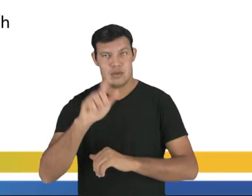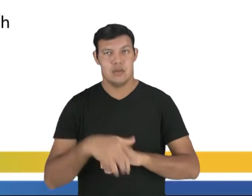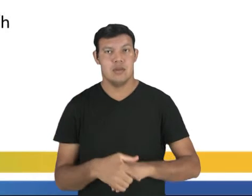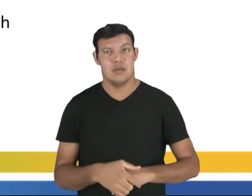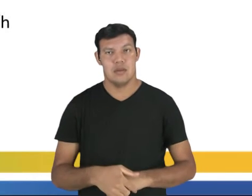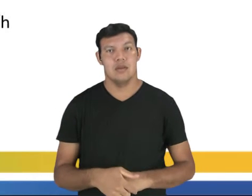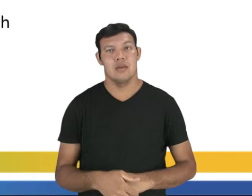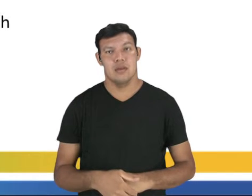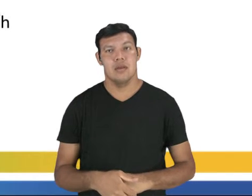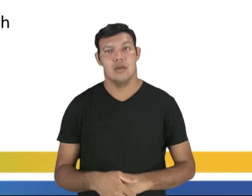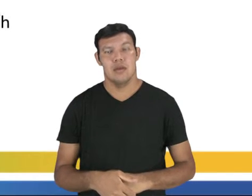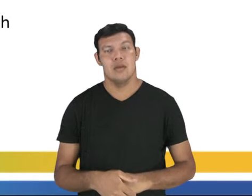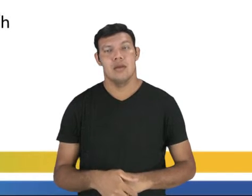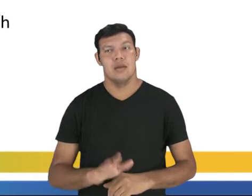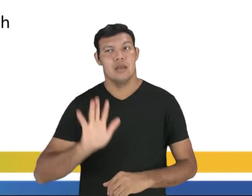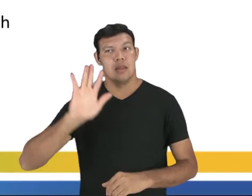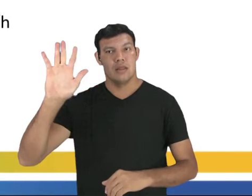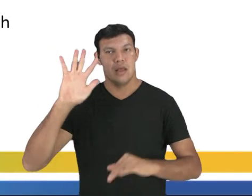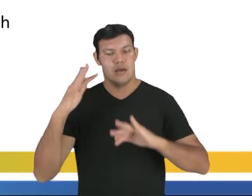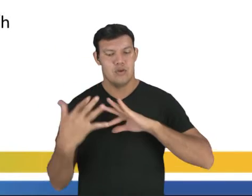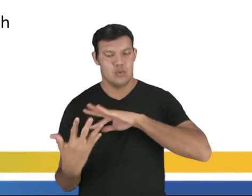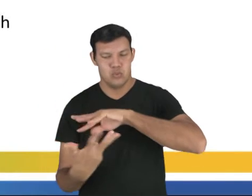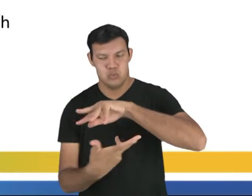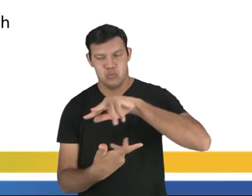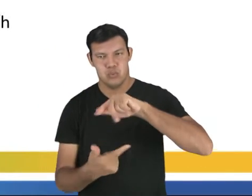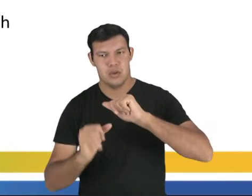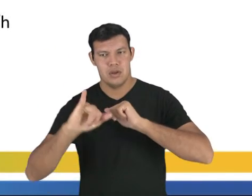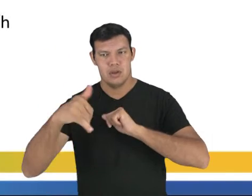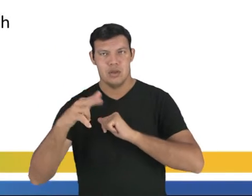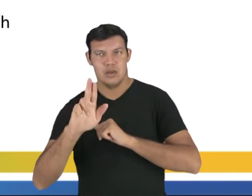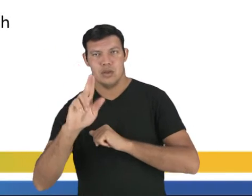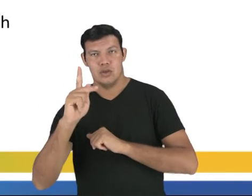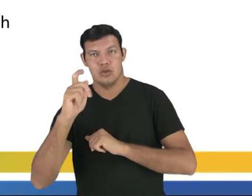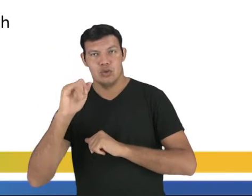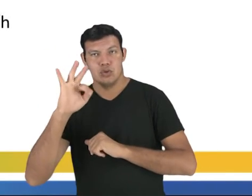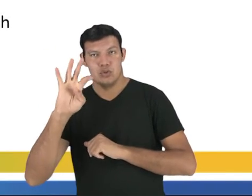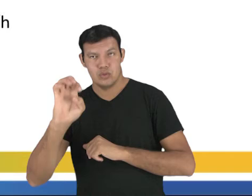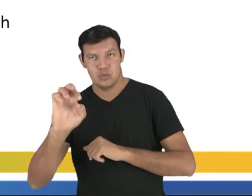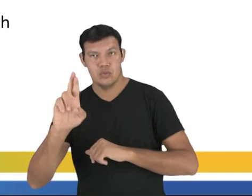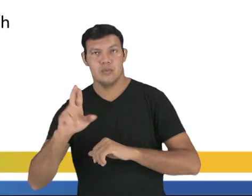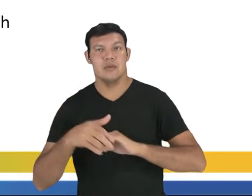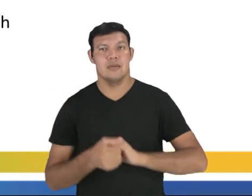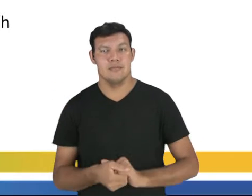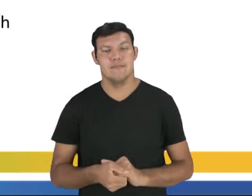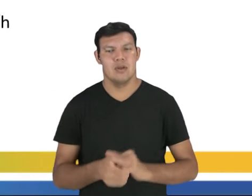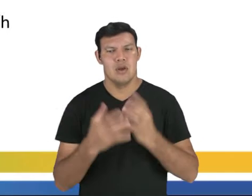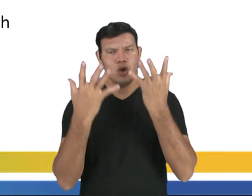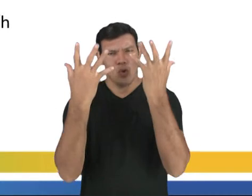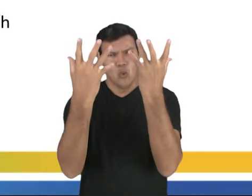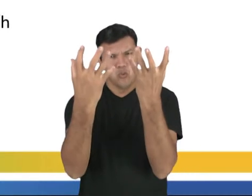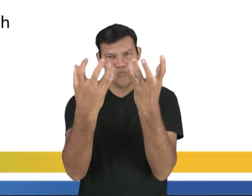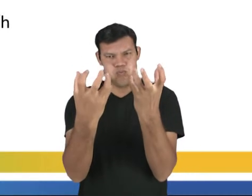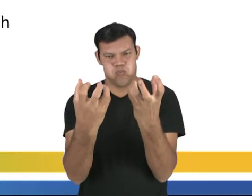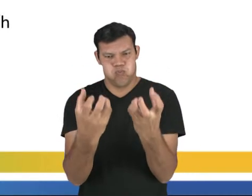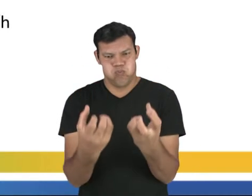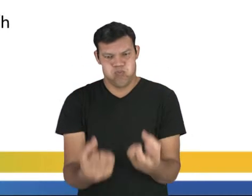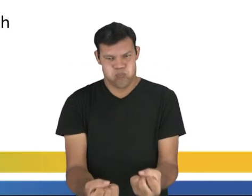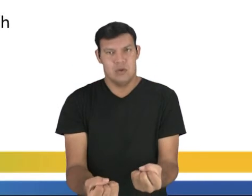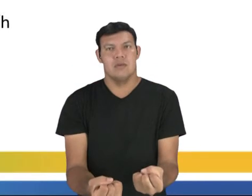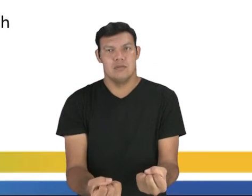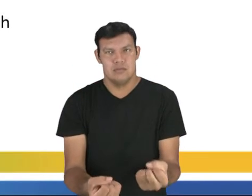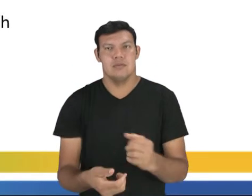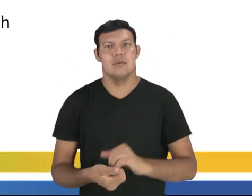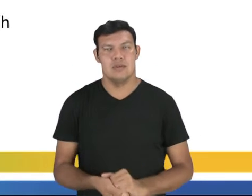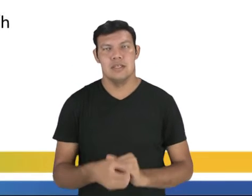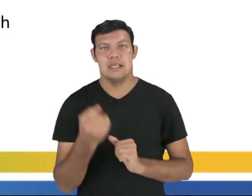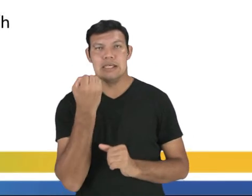Júpiter, subir em cima de uma balança em Júpiter, você vai estar sendo puxado para o solo com uma gravidade maior. E